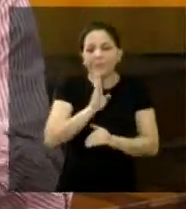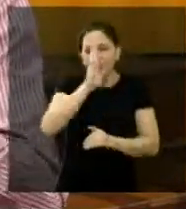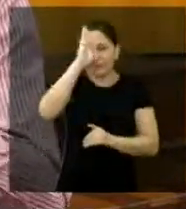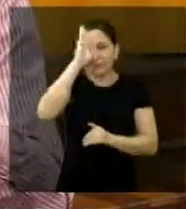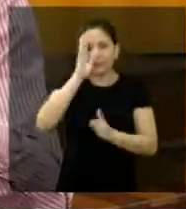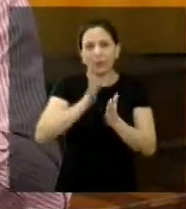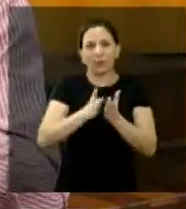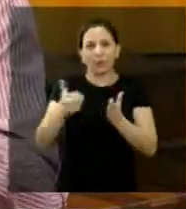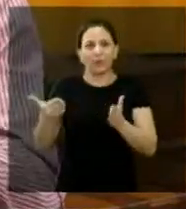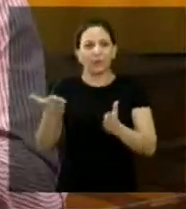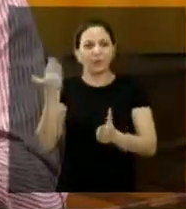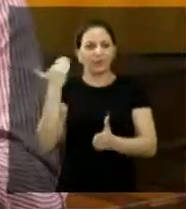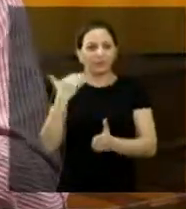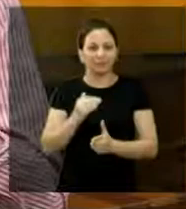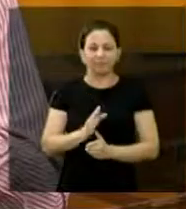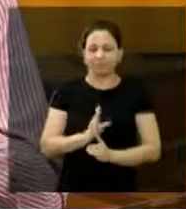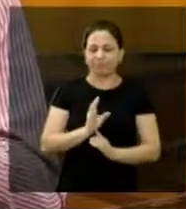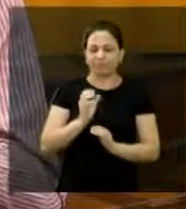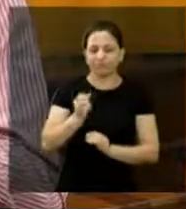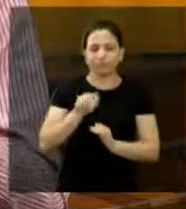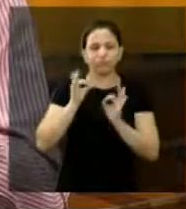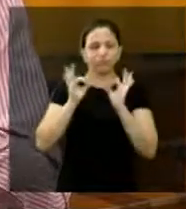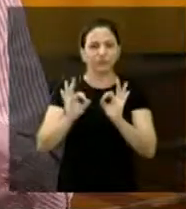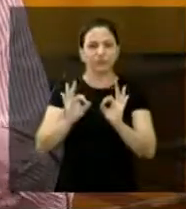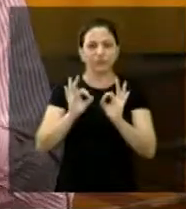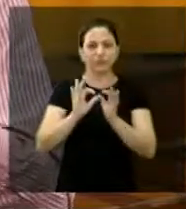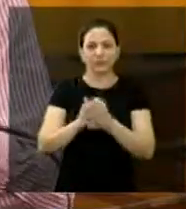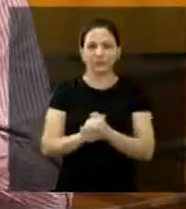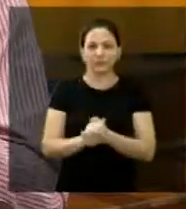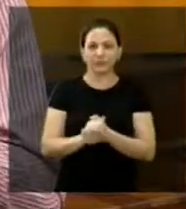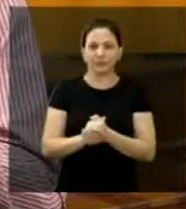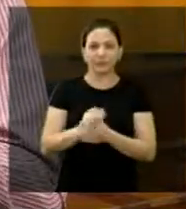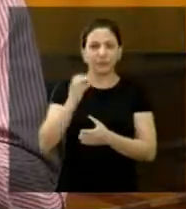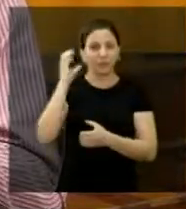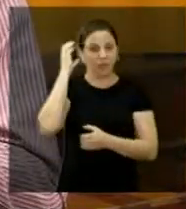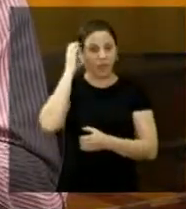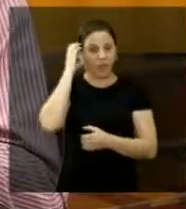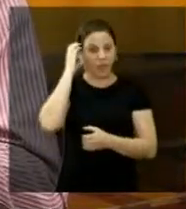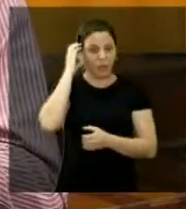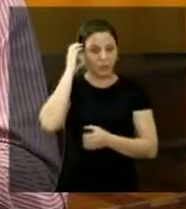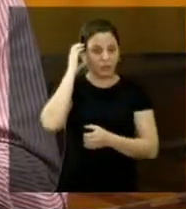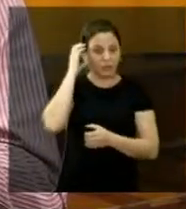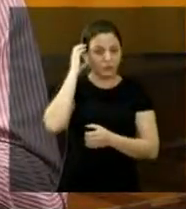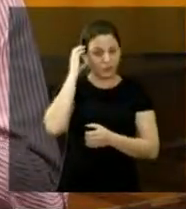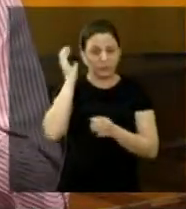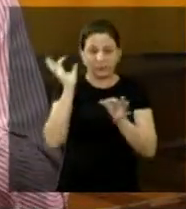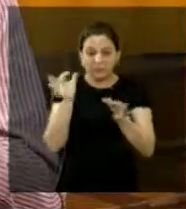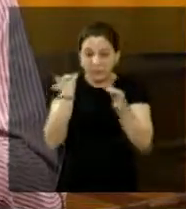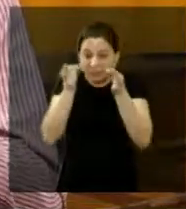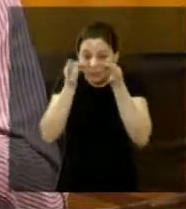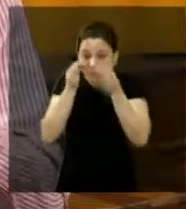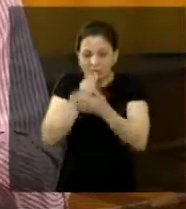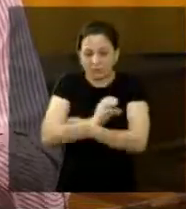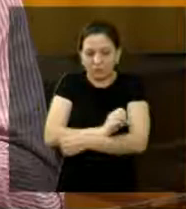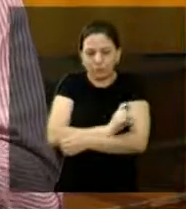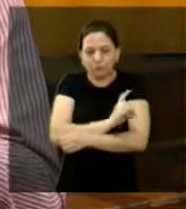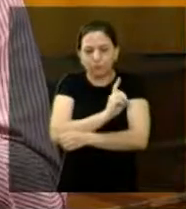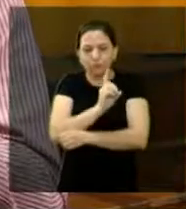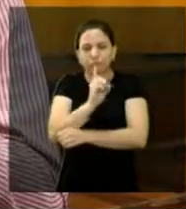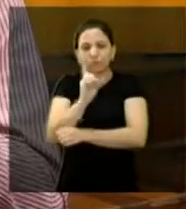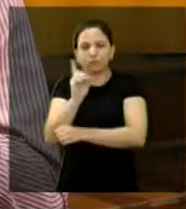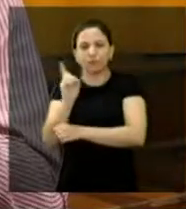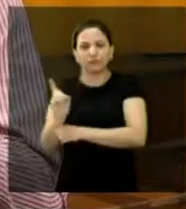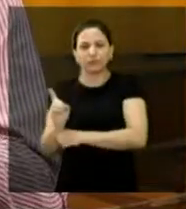época, era fantástico. Eu ouvia, ficava o dia inteiro ouvindo o rádio e tal, mas eu não tinha, eu vou ser muito